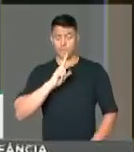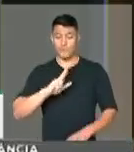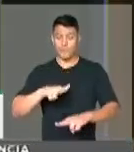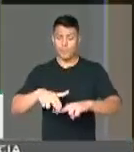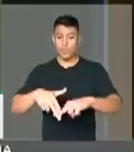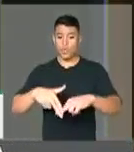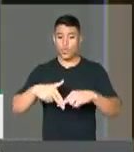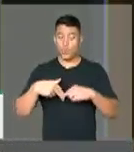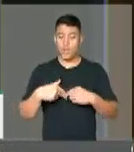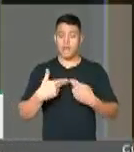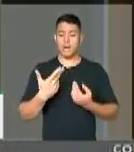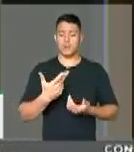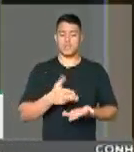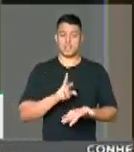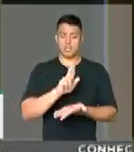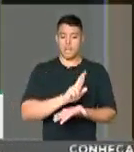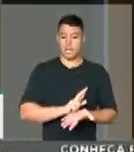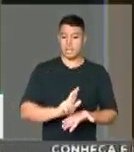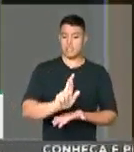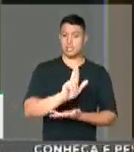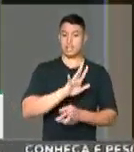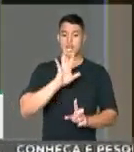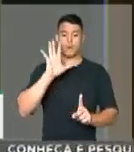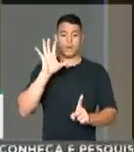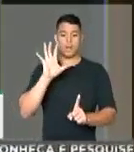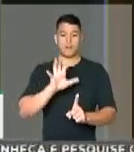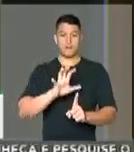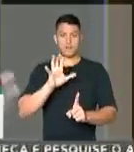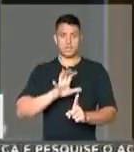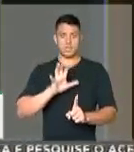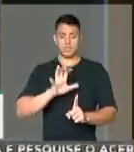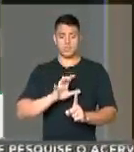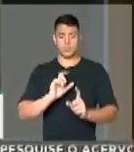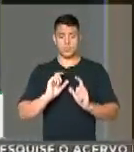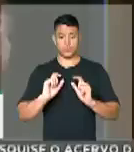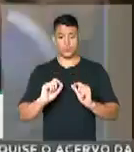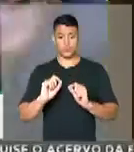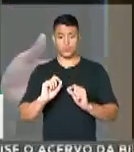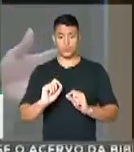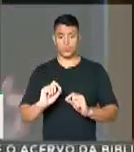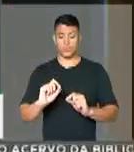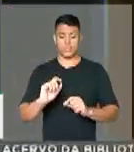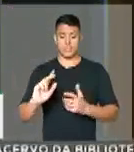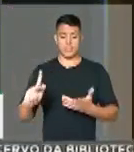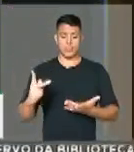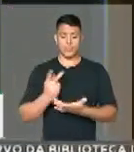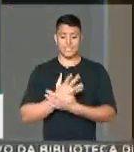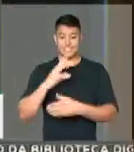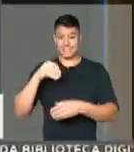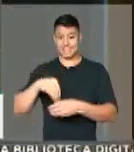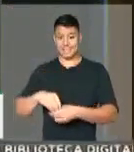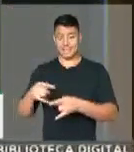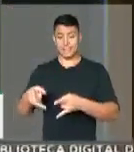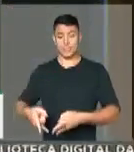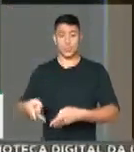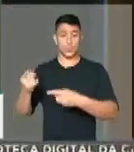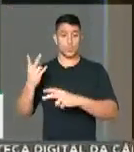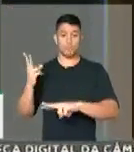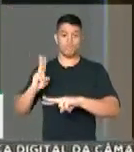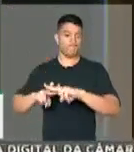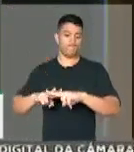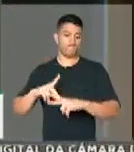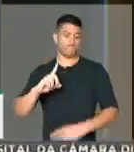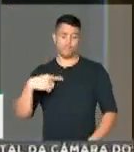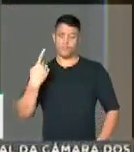religioso para o processo de incidência no que diz respeito às unidades prisionais brasileiras, nós não